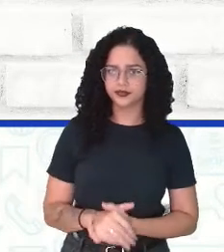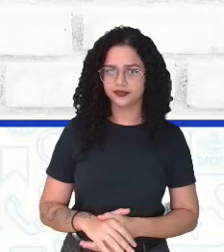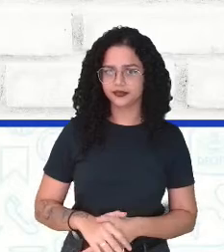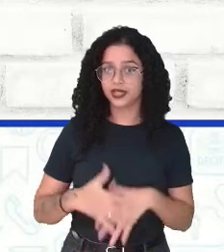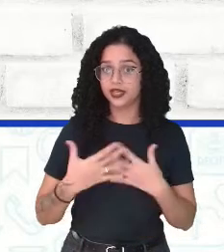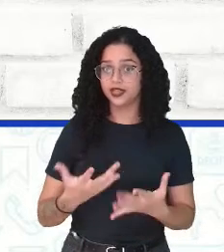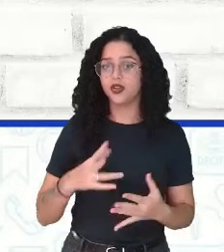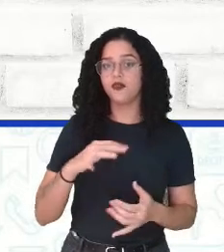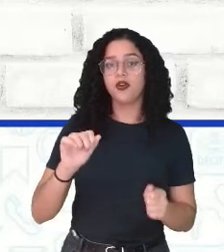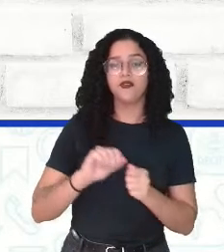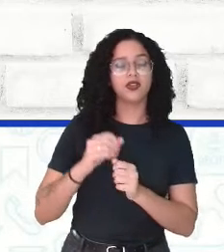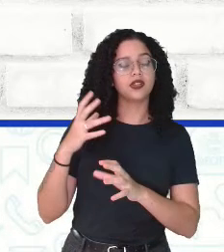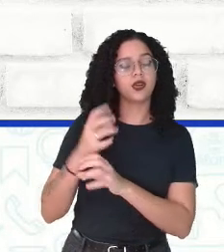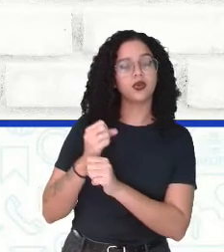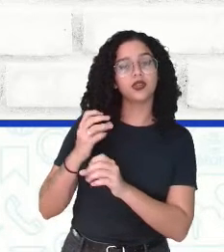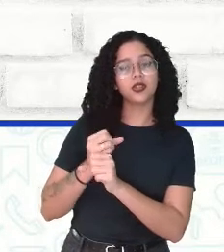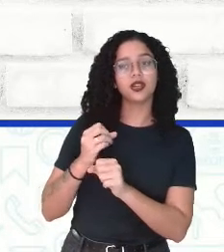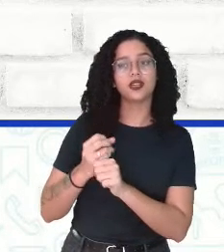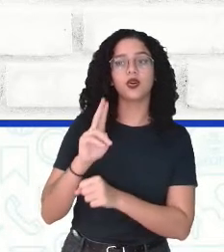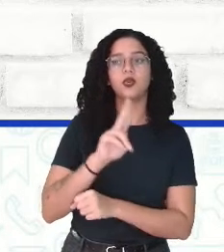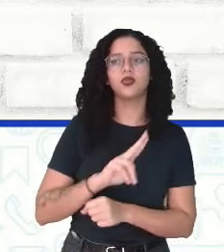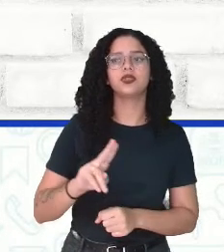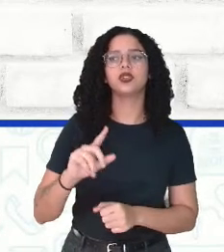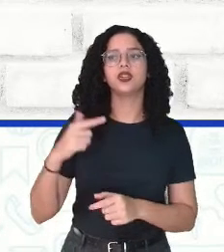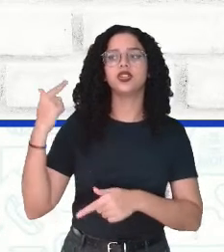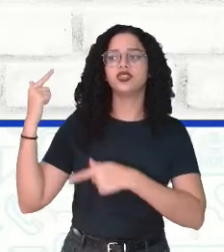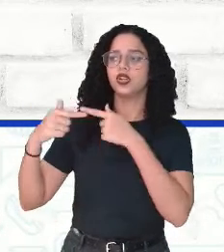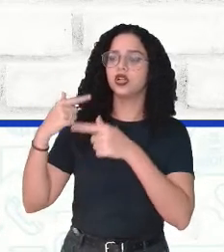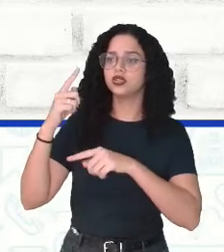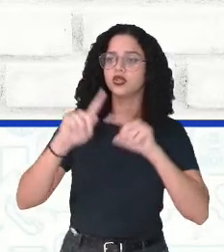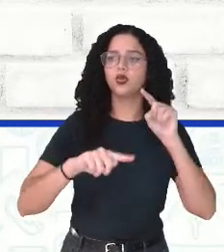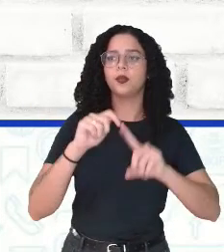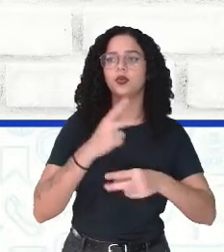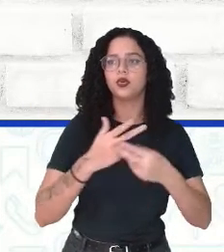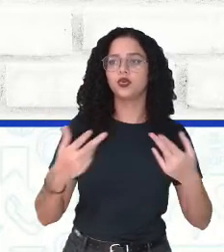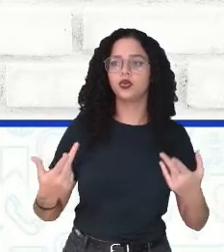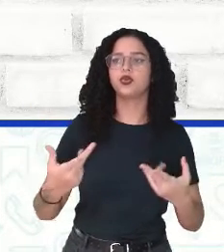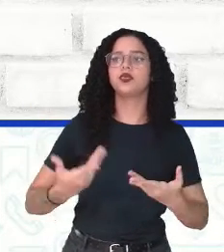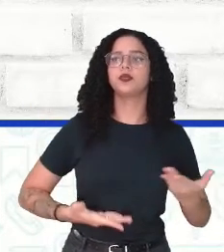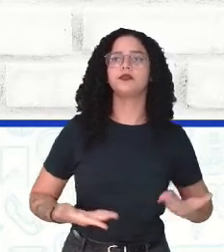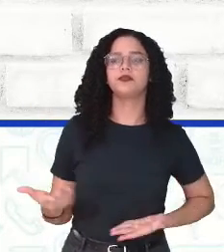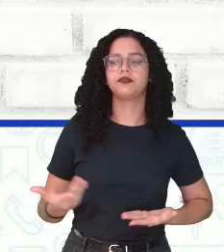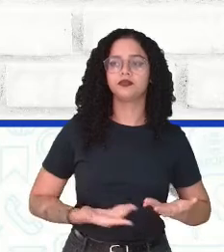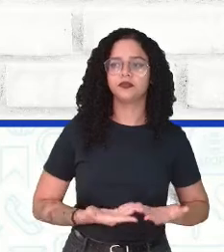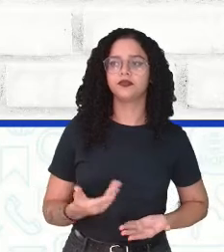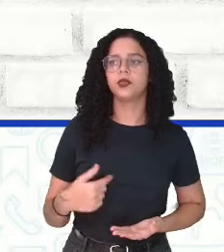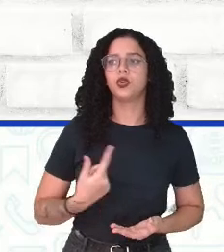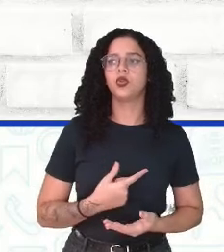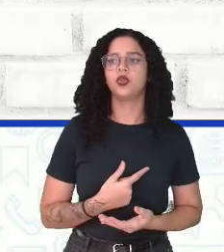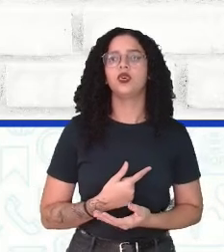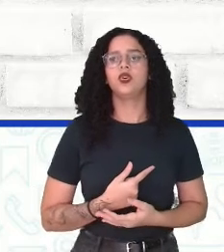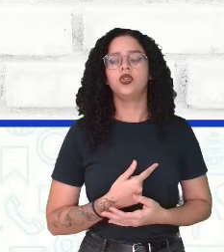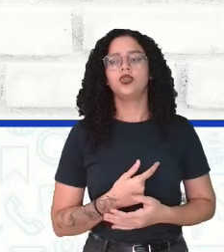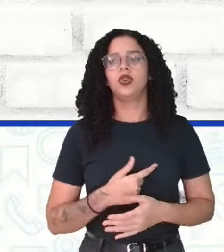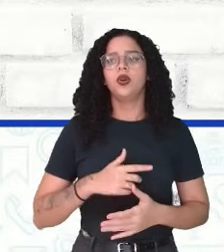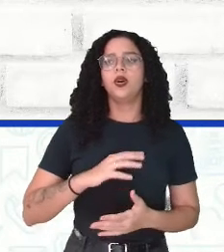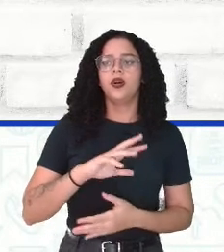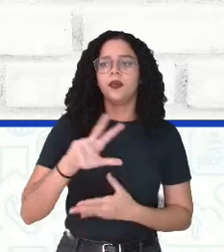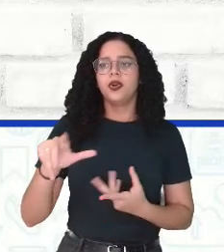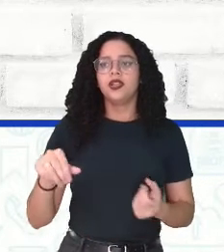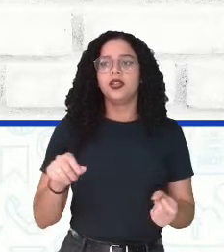fazer uma continha aí, ó, utilizando a geração dos produtos, dos bens e serviços do nosso planeta